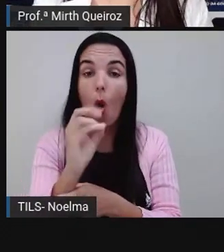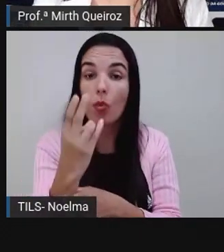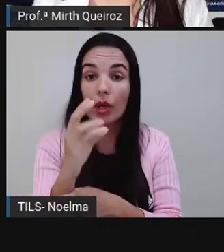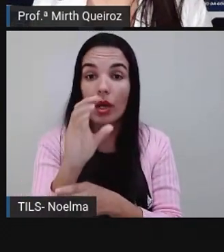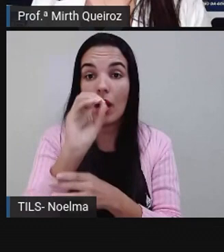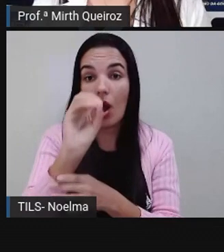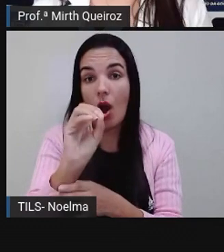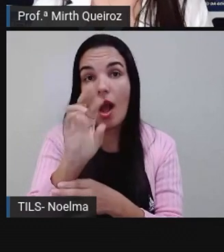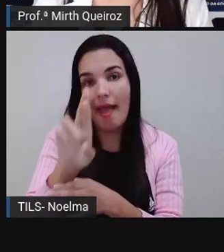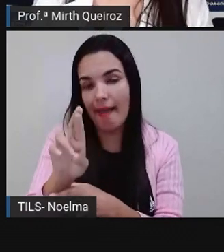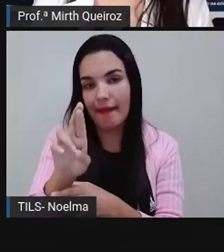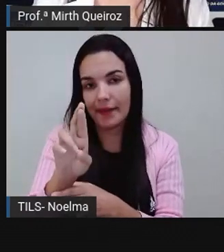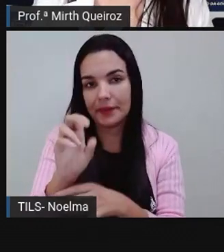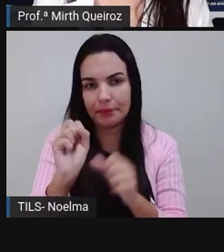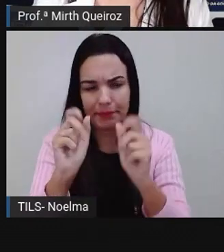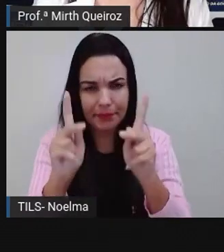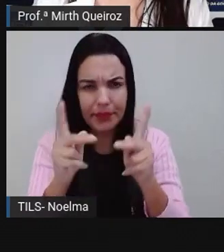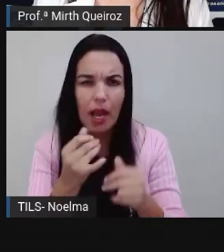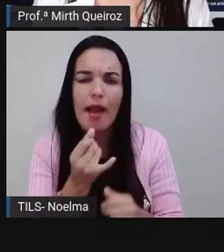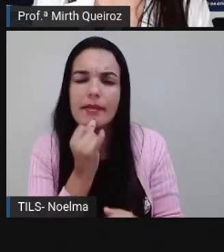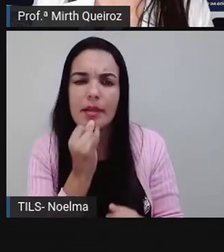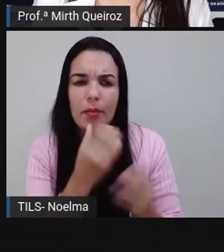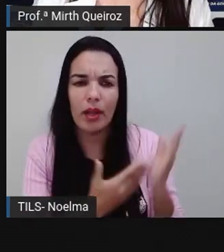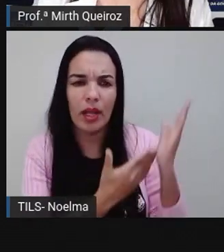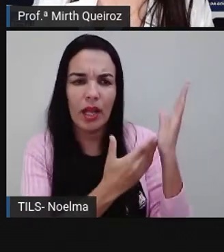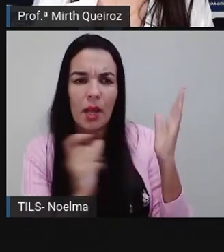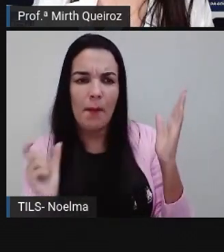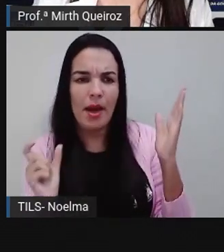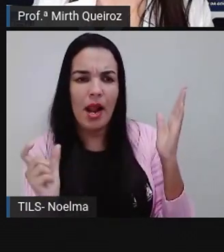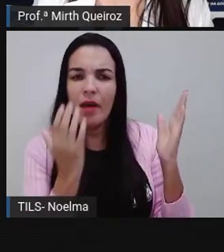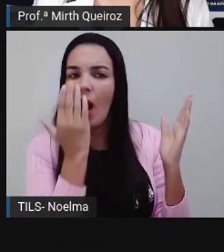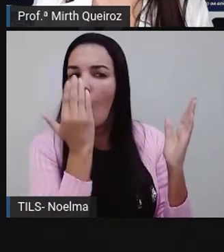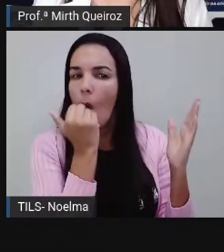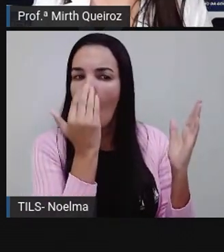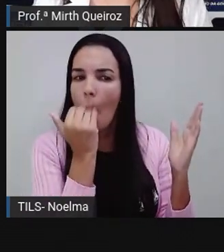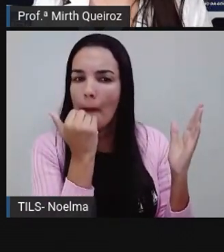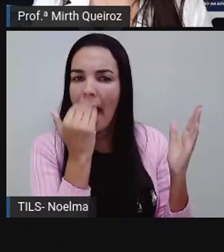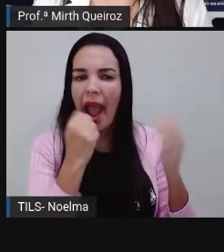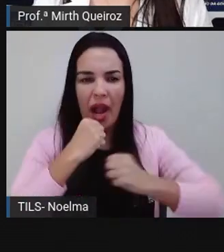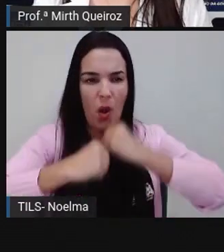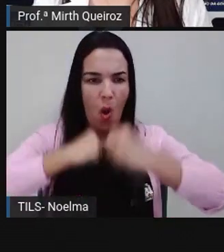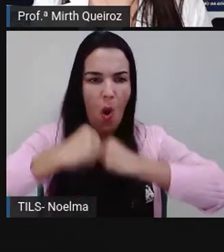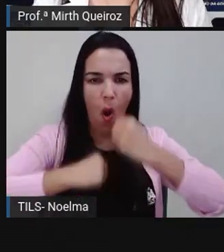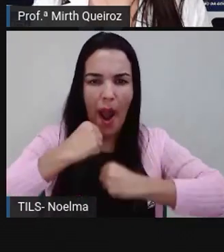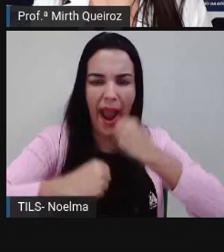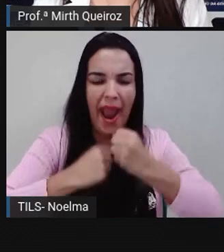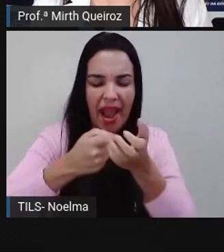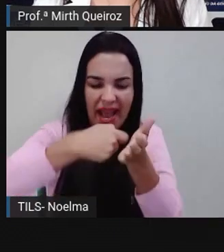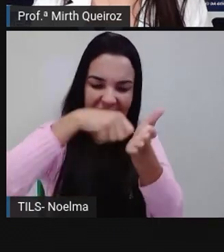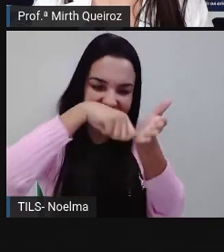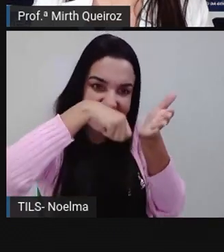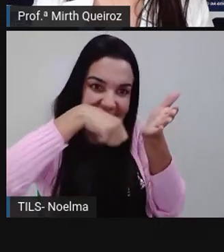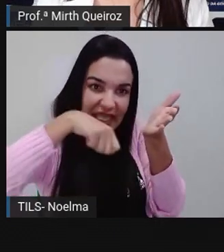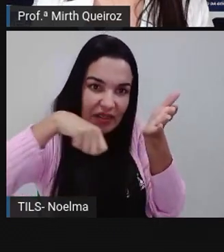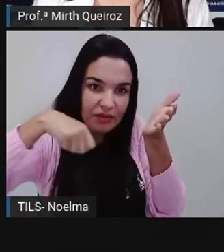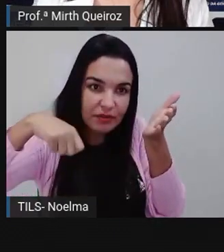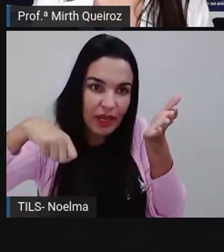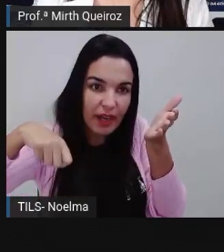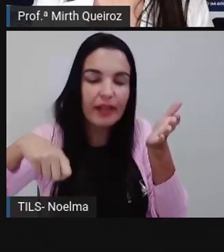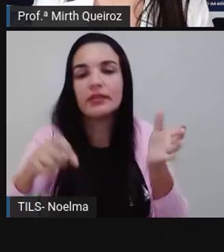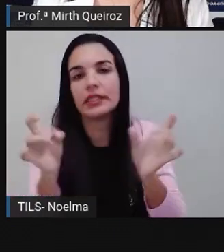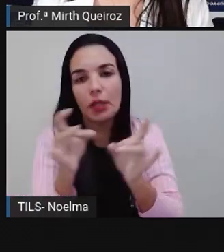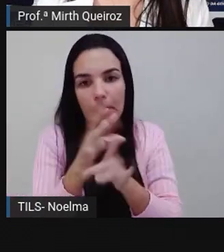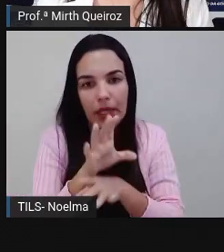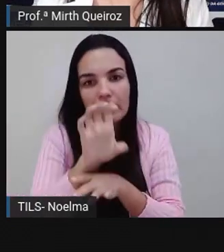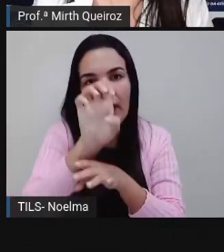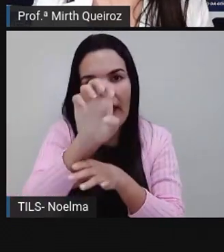certo? E OR aí. Por exemplo, nós temos comer, correr, escrever, que são verbos